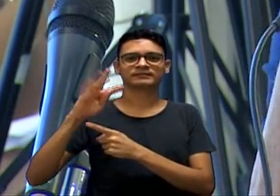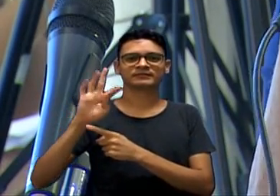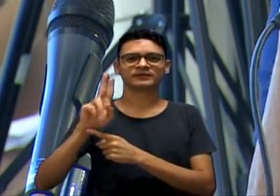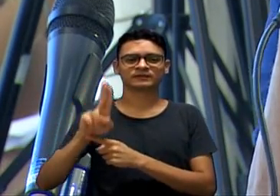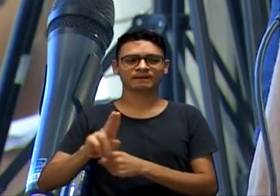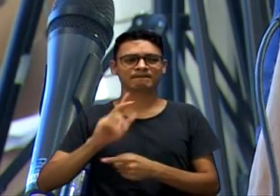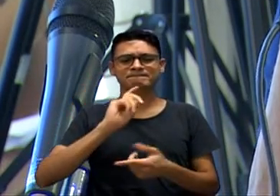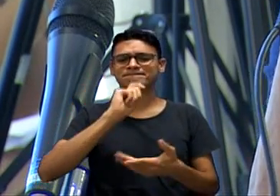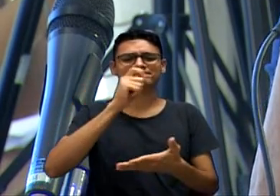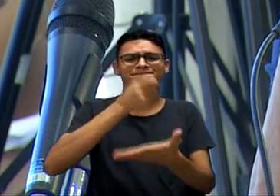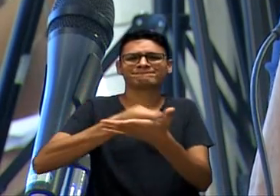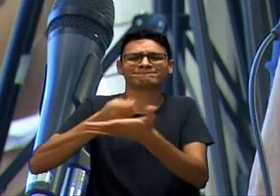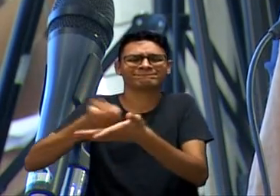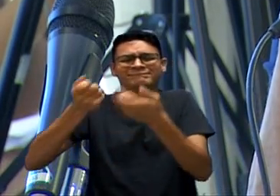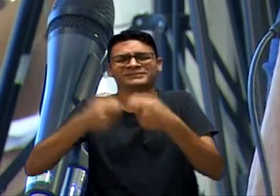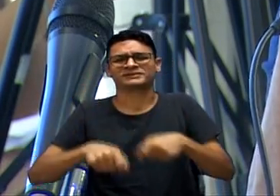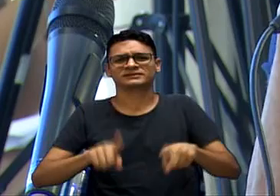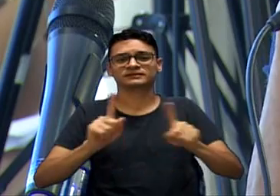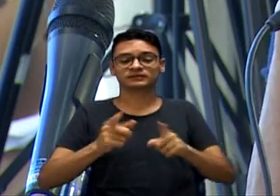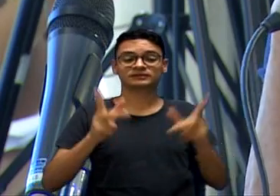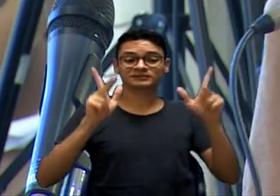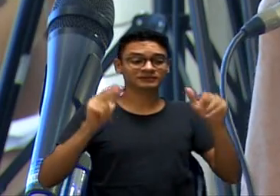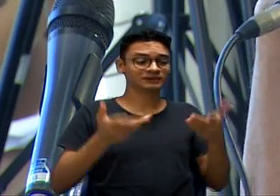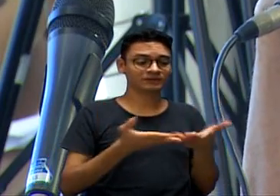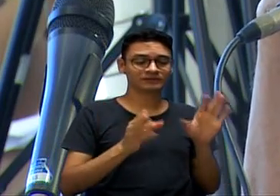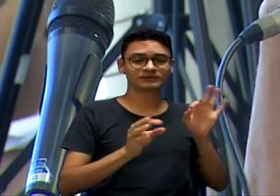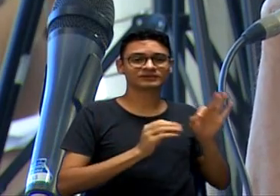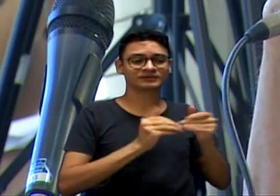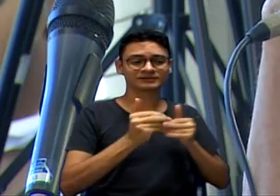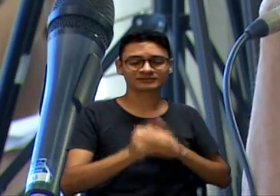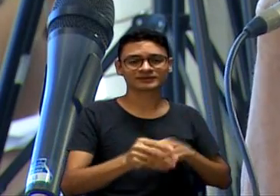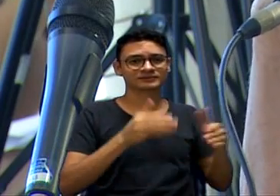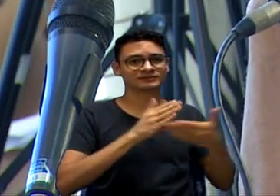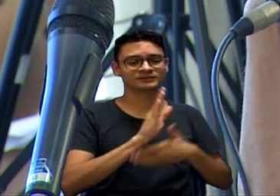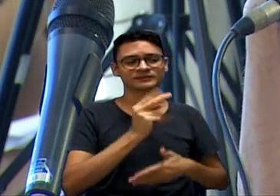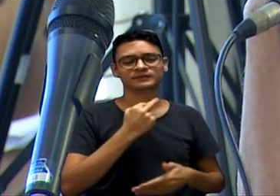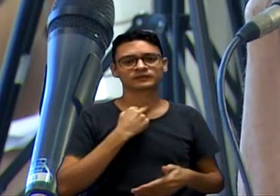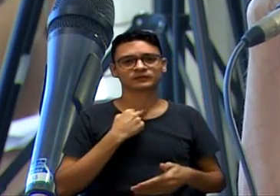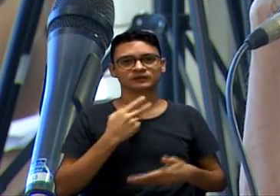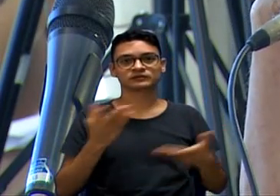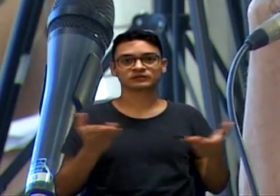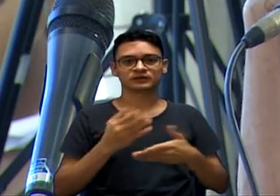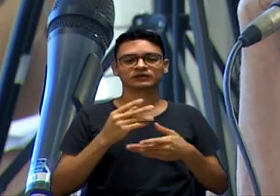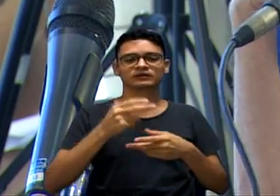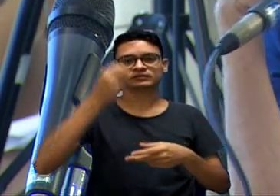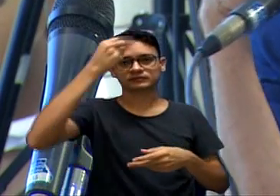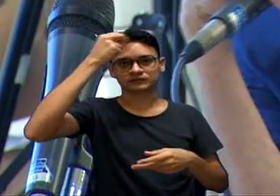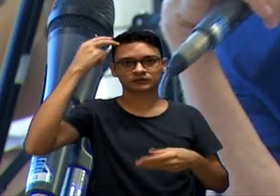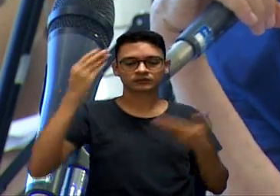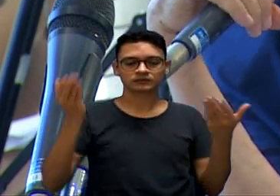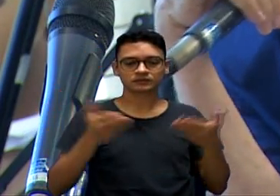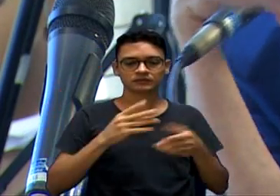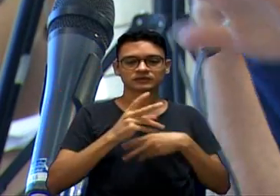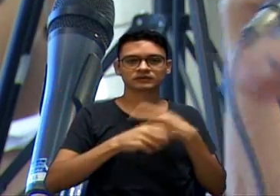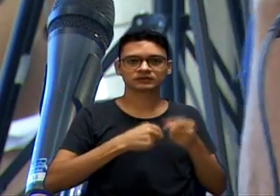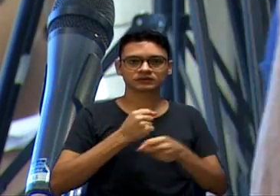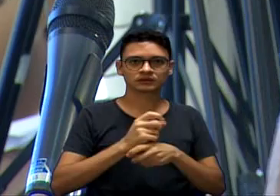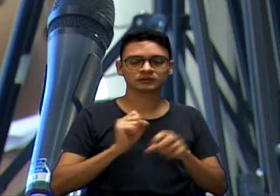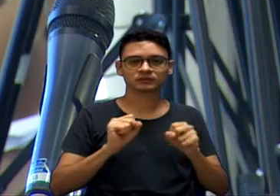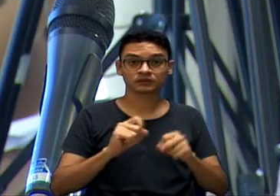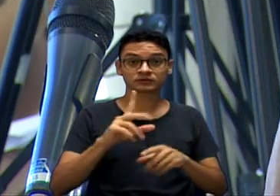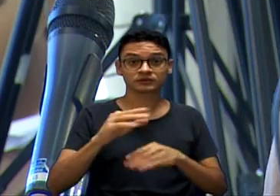podemos fazer isso da forma como está. Podemos fazer para esse ano, a Prefeitura tem que concordar e aparecer isso no orçamento